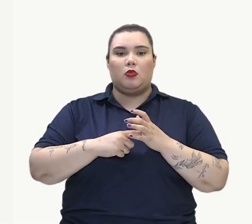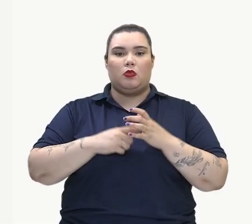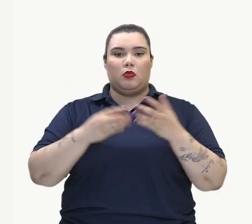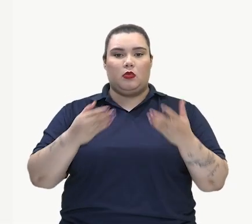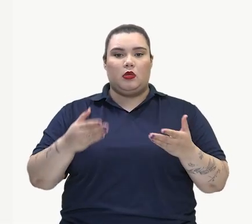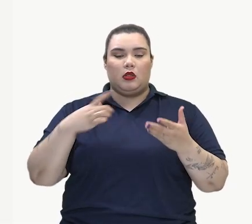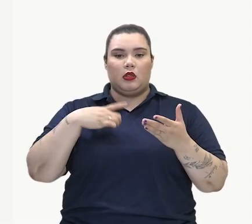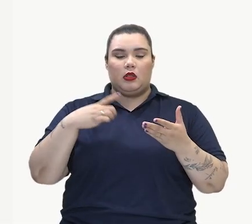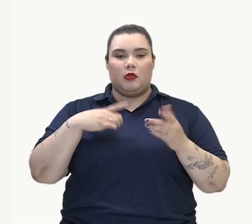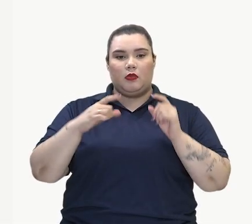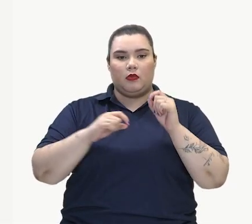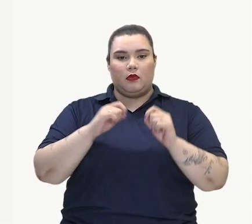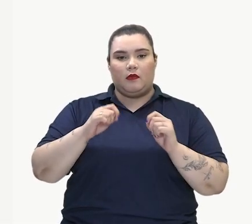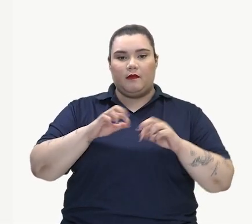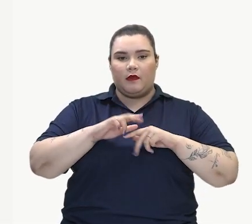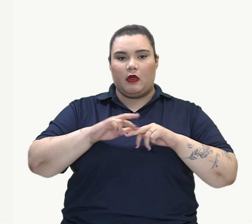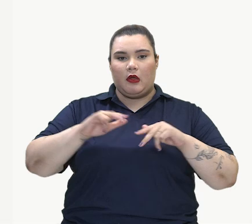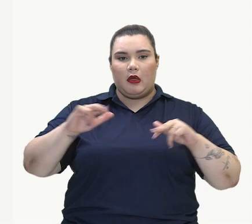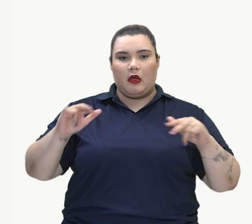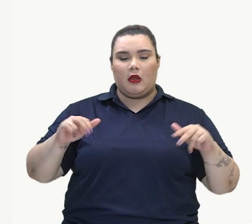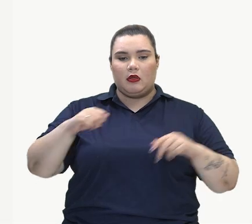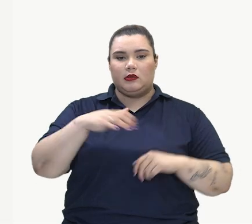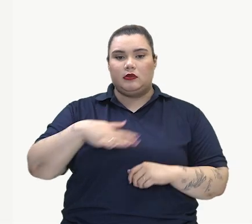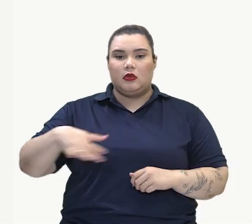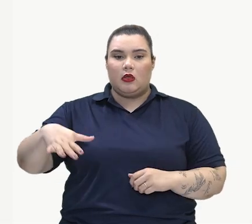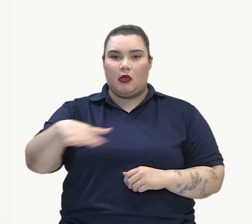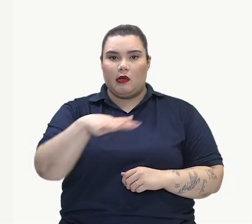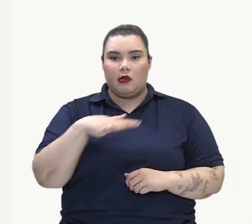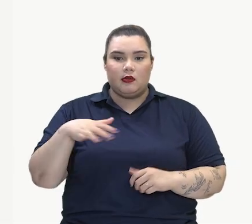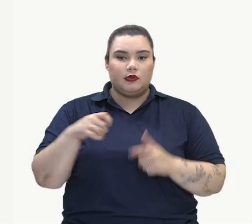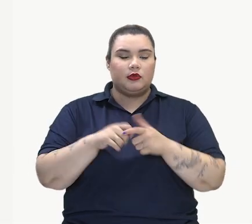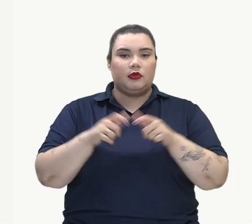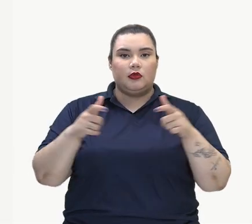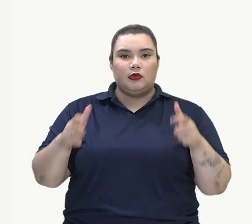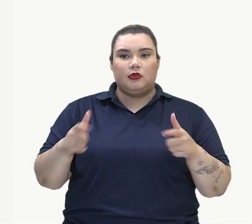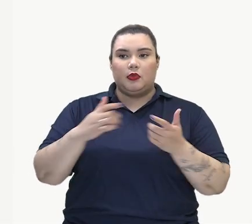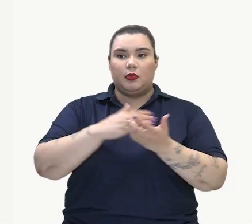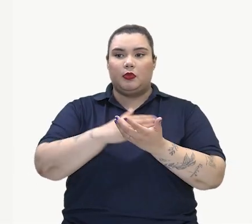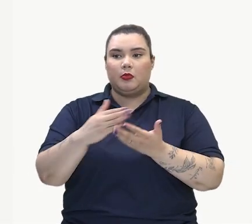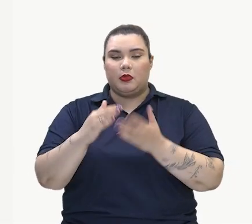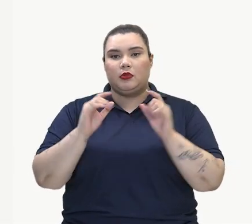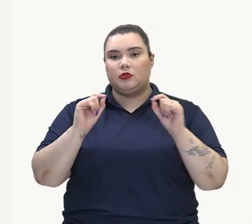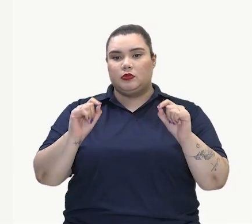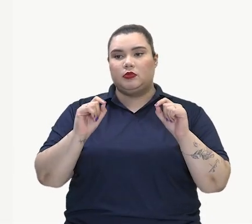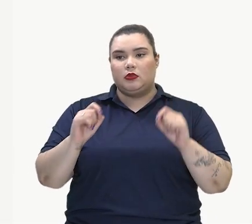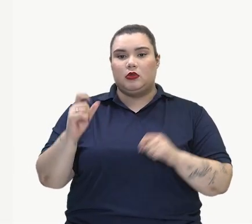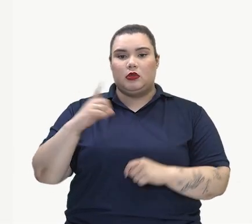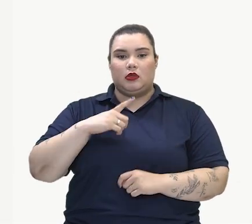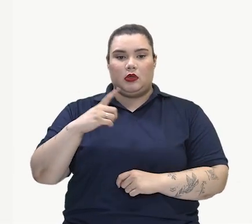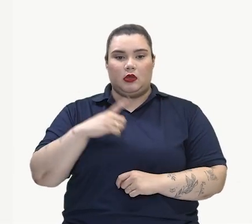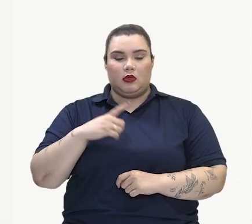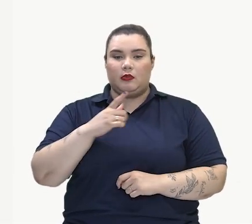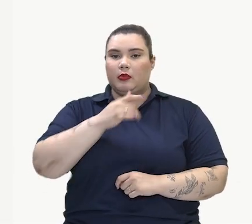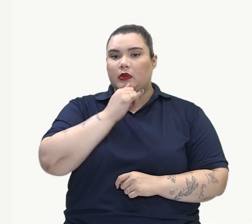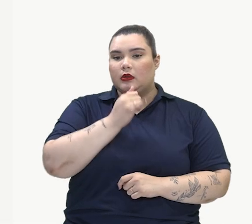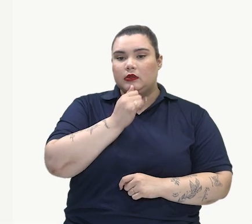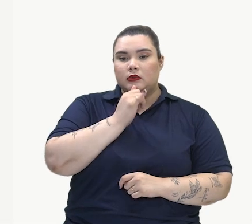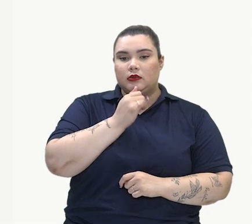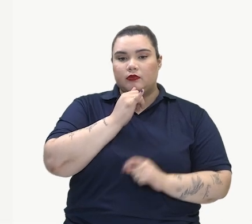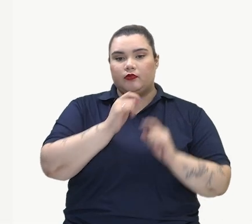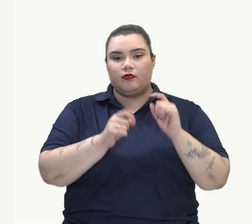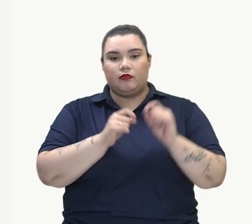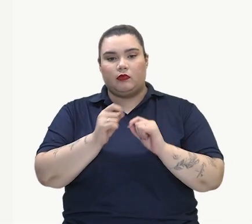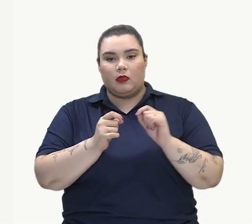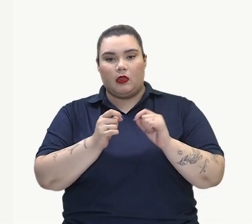de extensas áreas, para que essas áreas comecem, então, ali a ter, por exemplo, uma criação de